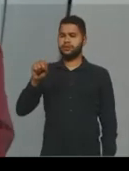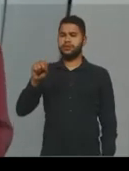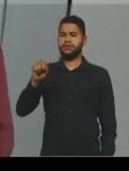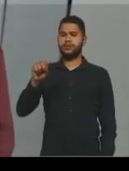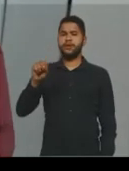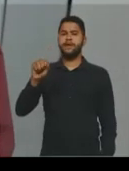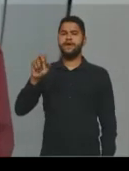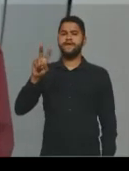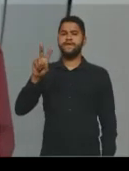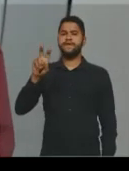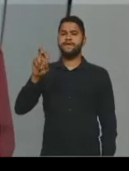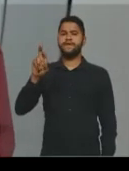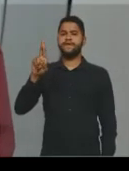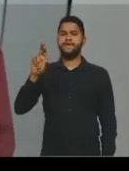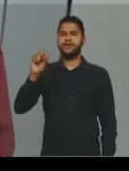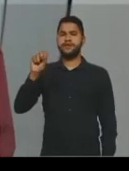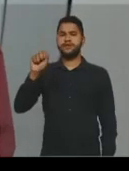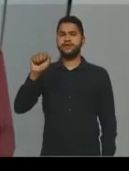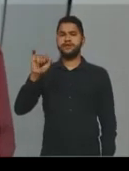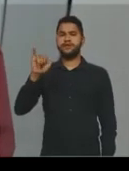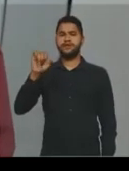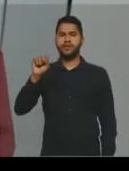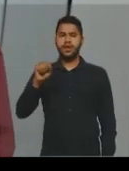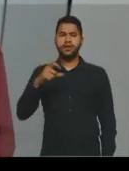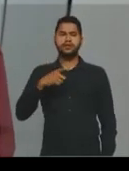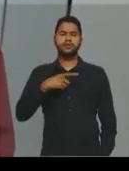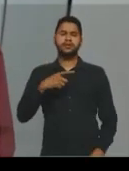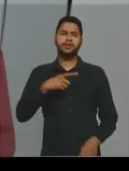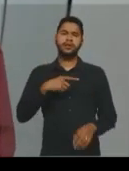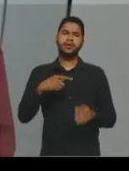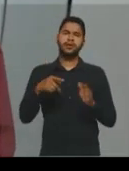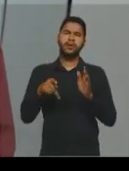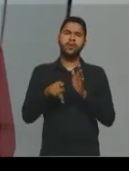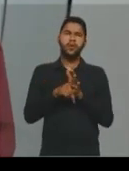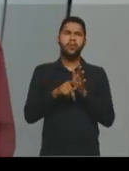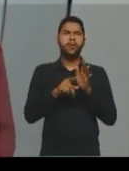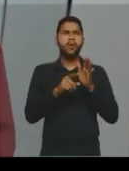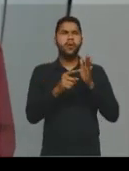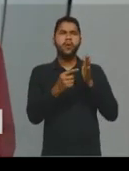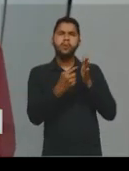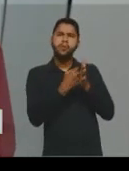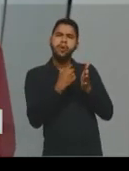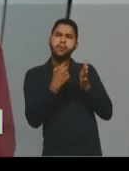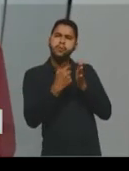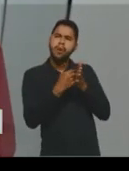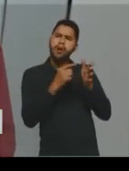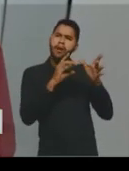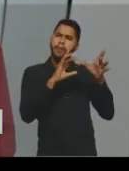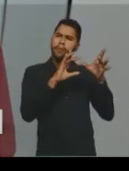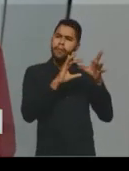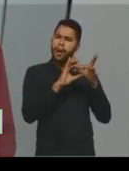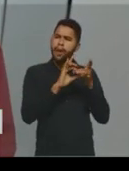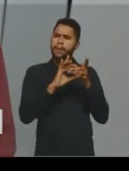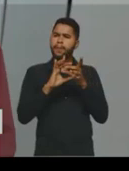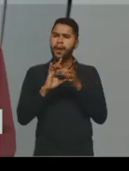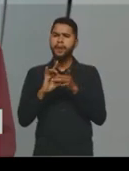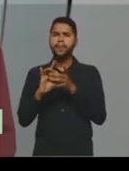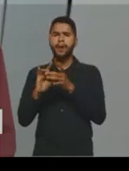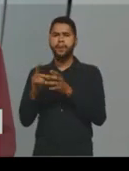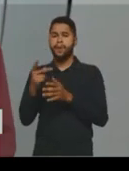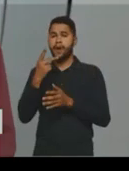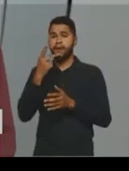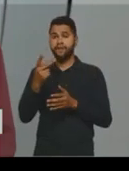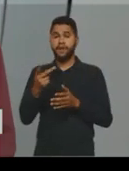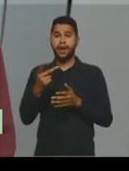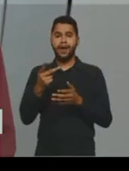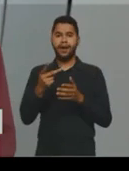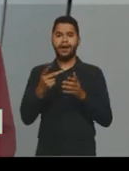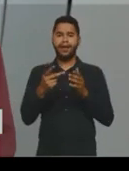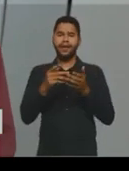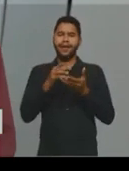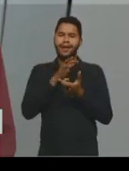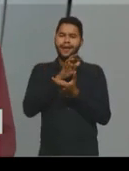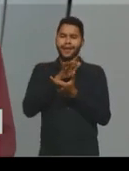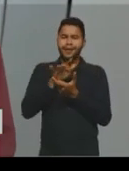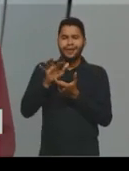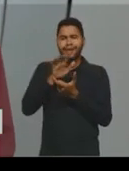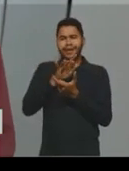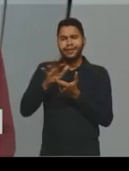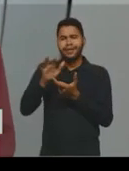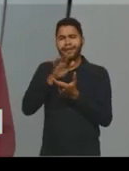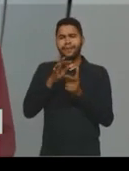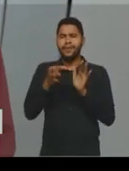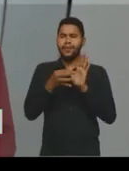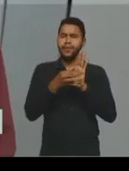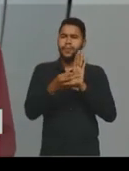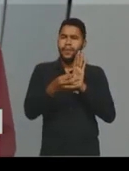as perguntas elas têm relação com a outra. Quando se fala letramento crítico, que a gente, né,